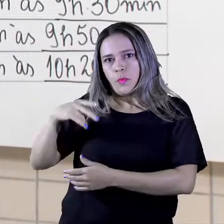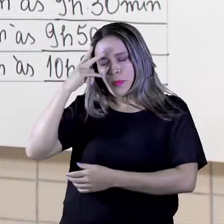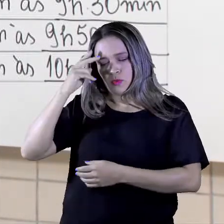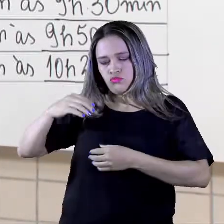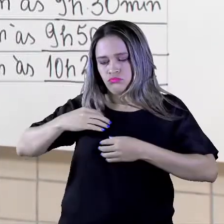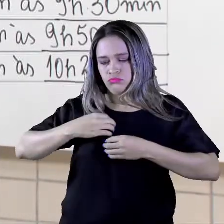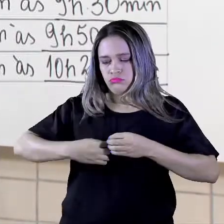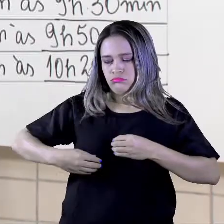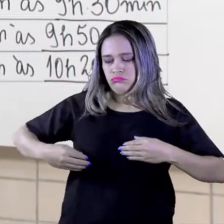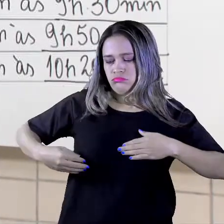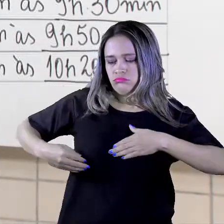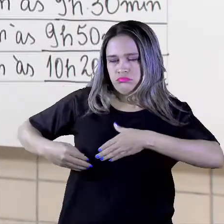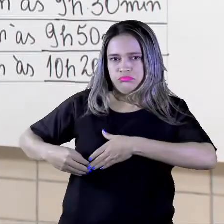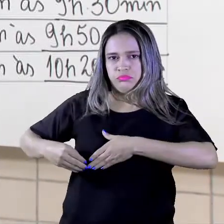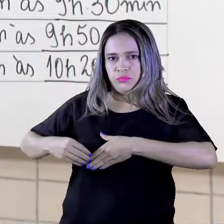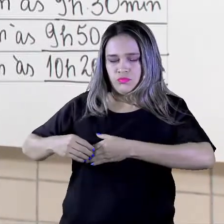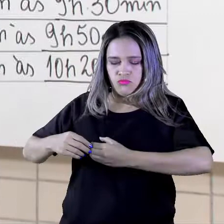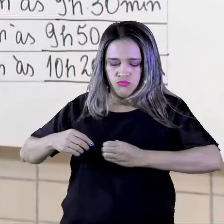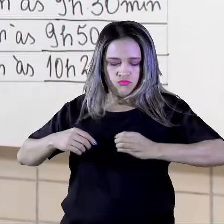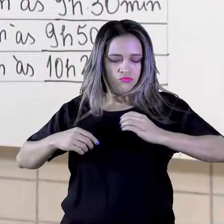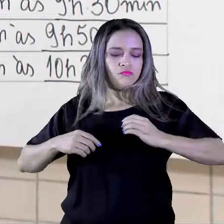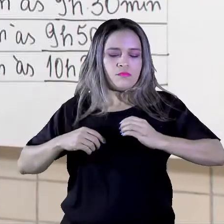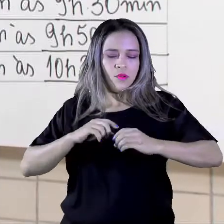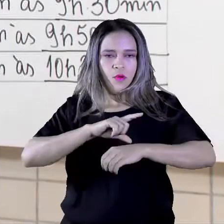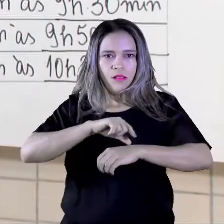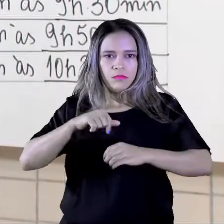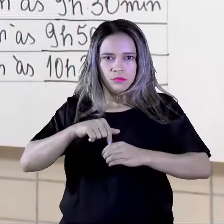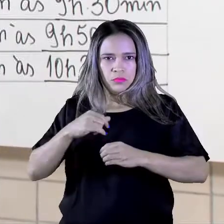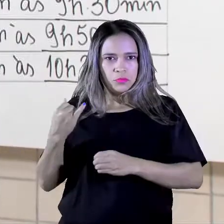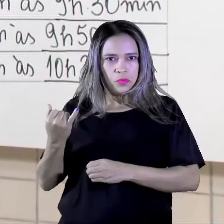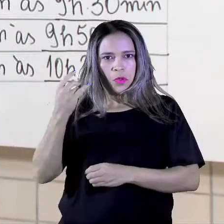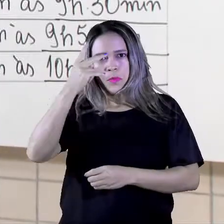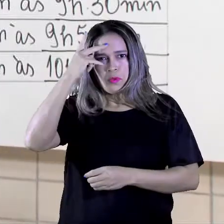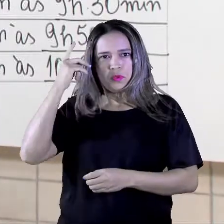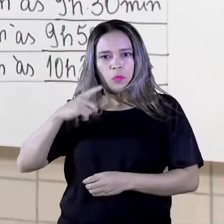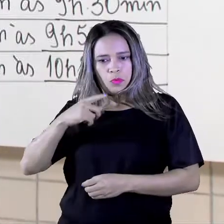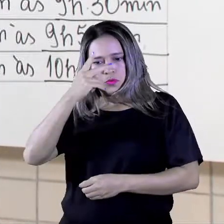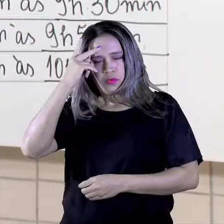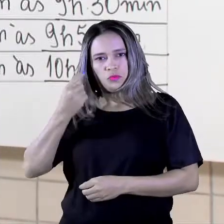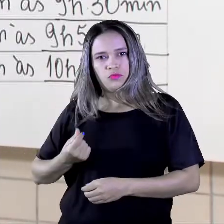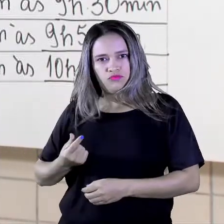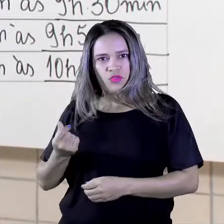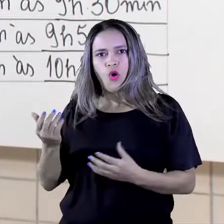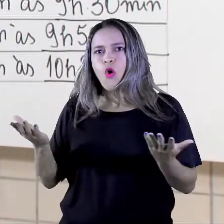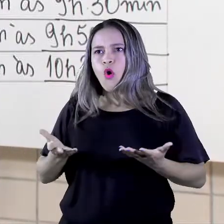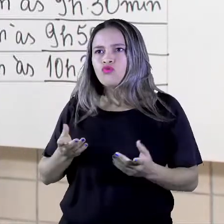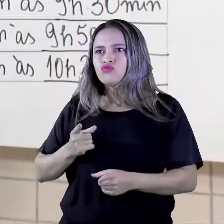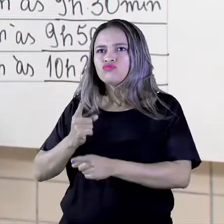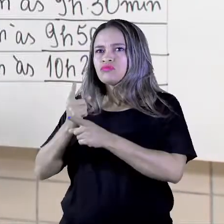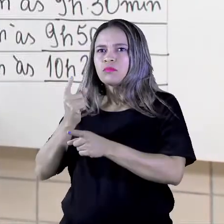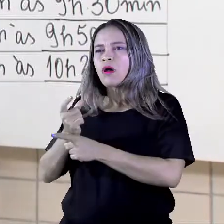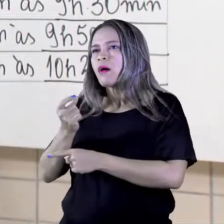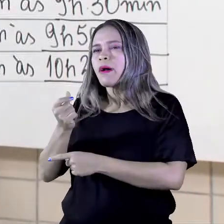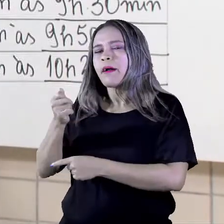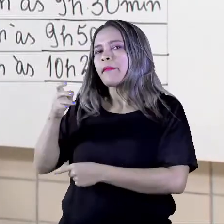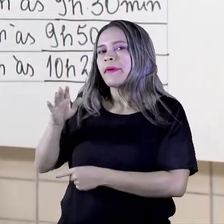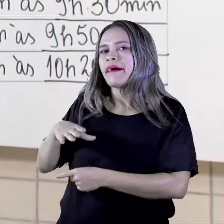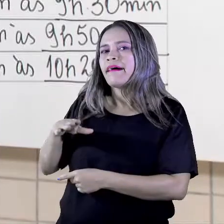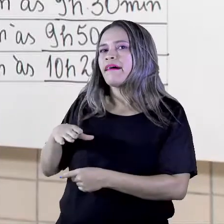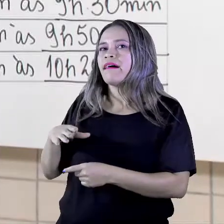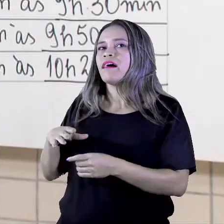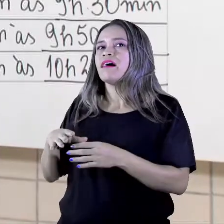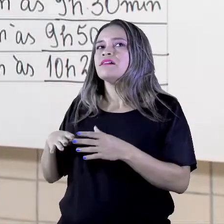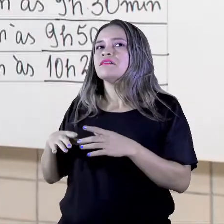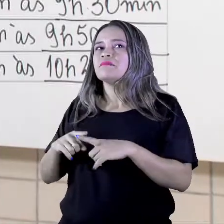tinham relógio porque era um objeto muito caro. Hoje ele é encontrado com um preço mais acessível, a não ser aqueles de última geração e